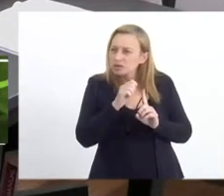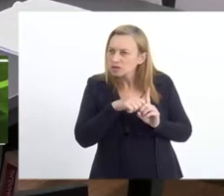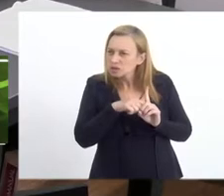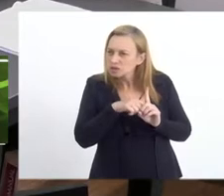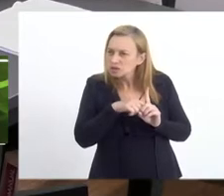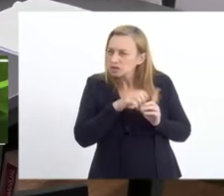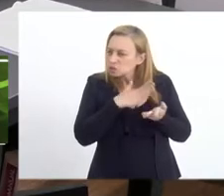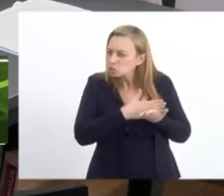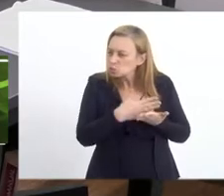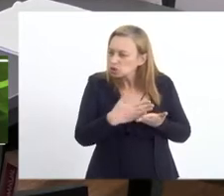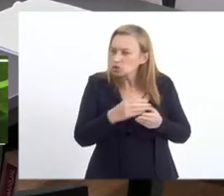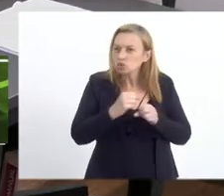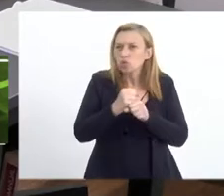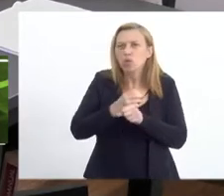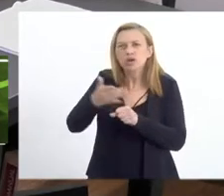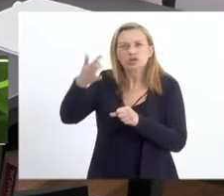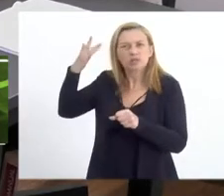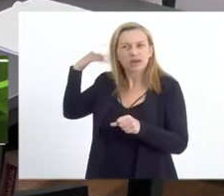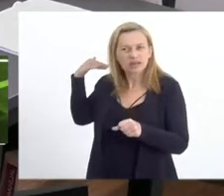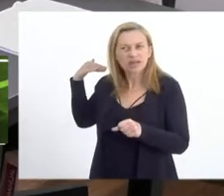foi início do ano passado,